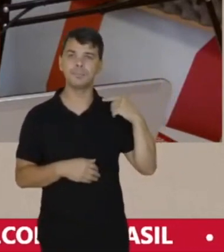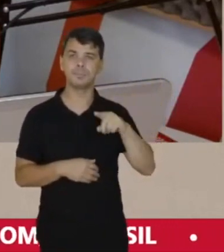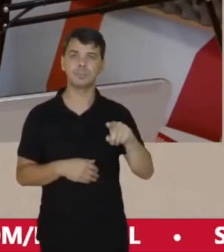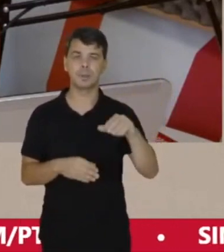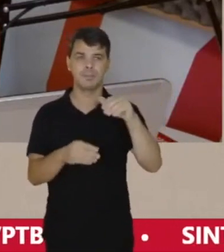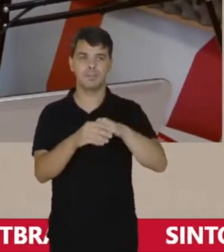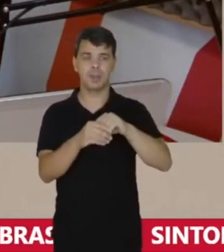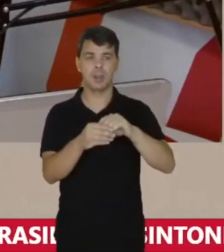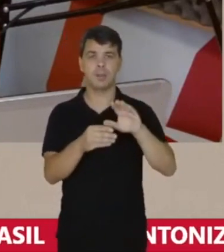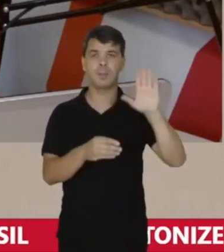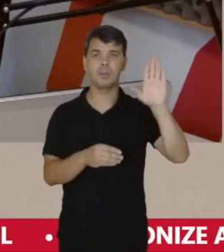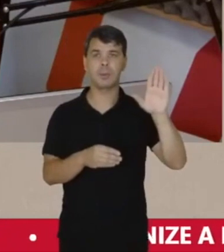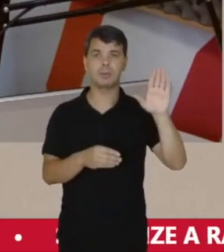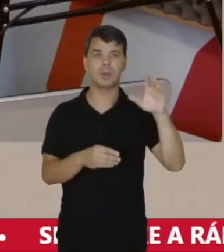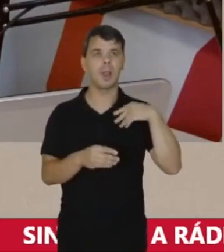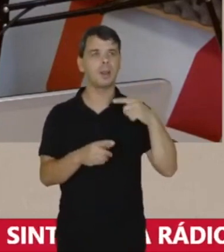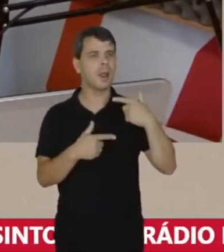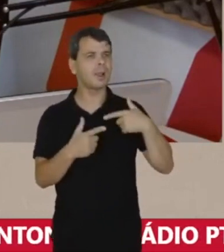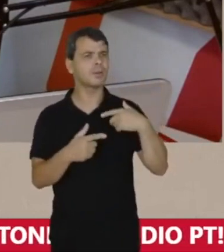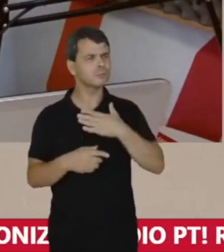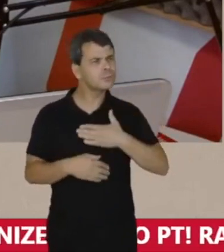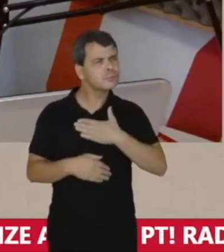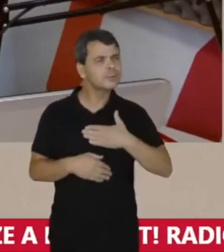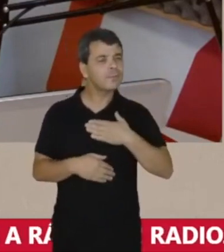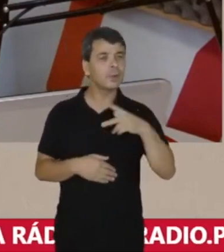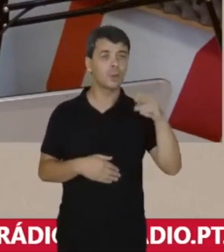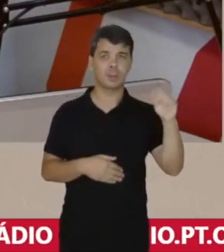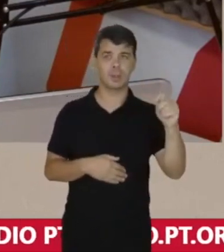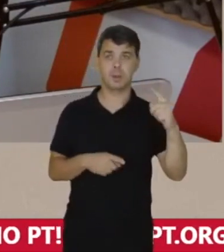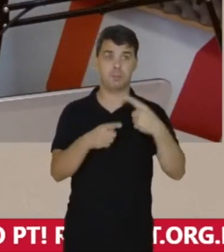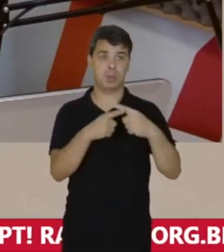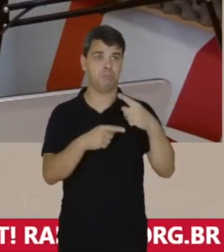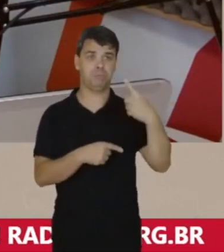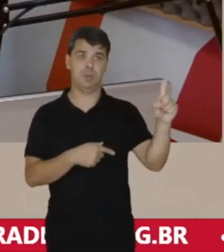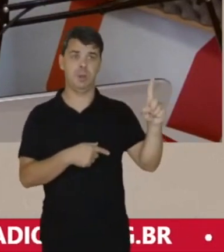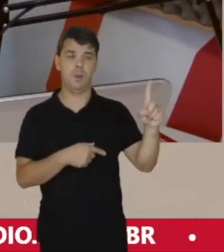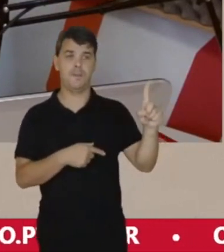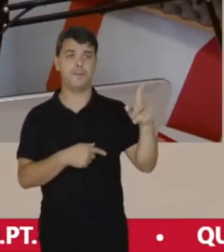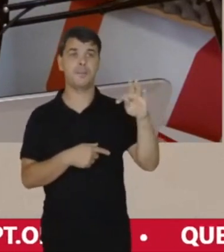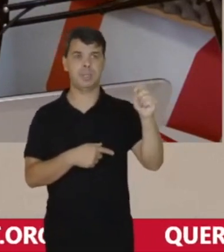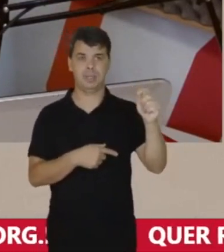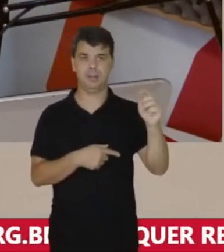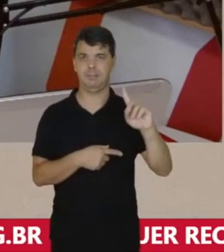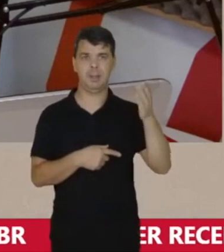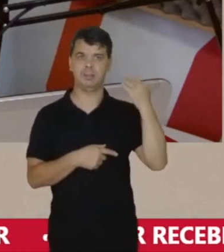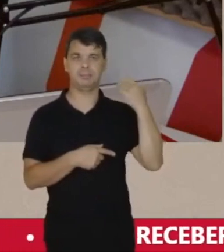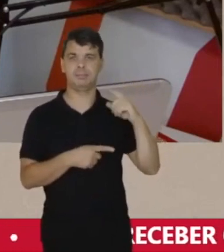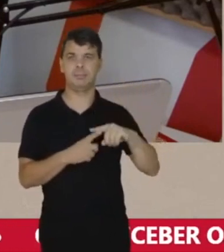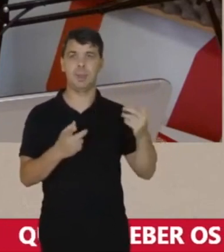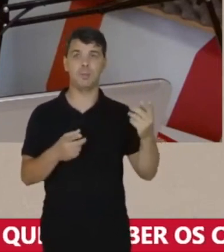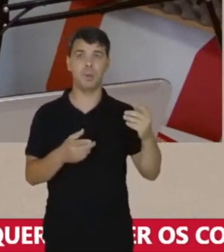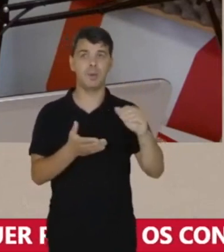primeiras eleições do PT, eu era simpatizante, porque lá na minha cidade não tinha o PT, não tinha o Partido dos Trabalhadores, né? Eu